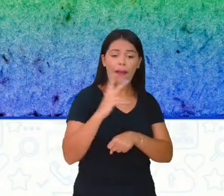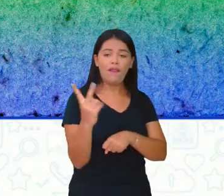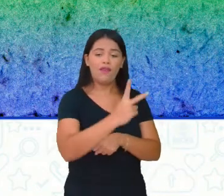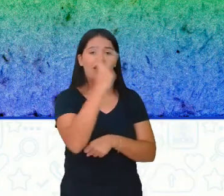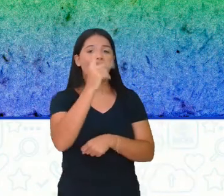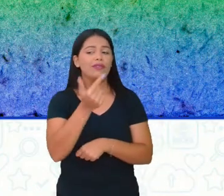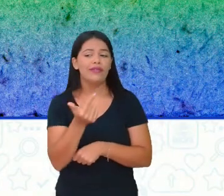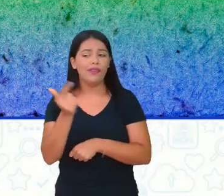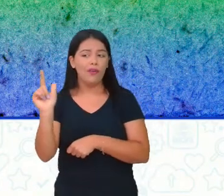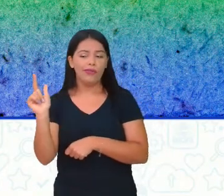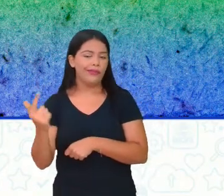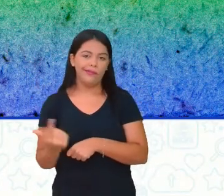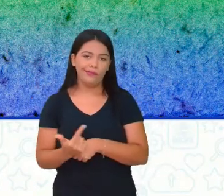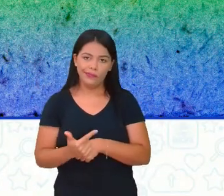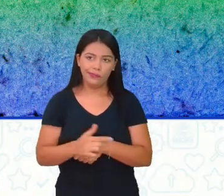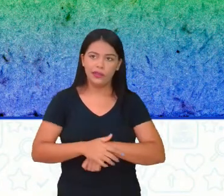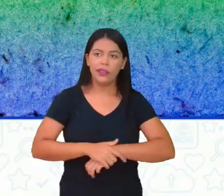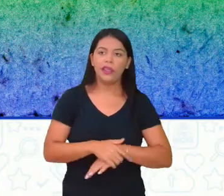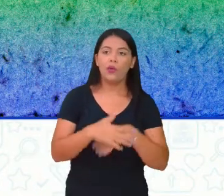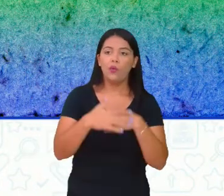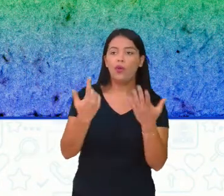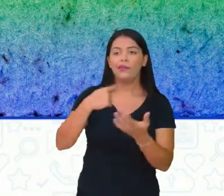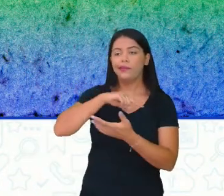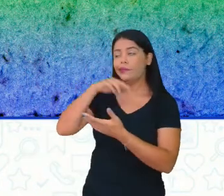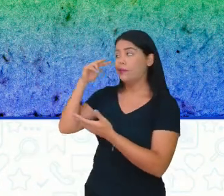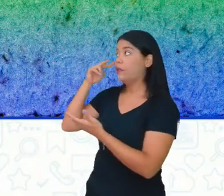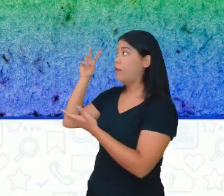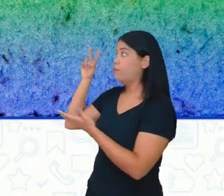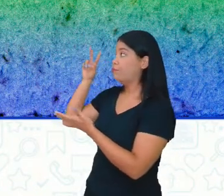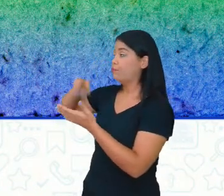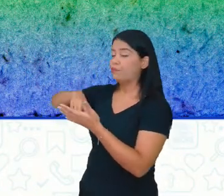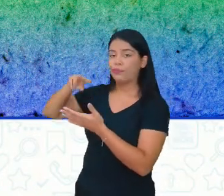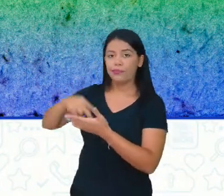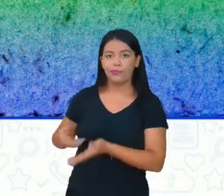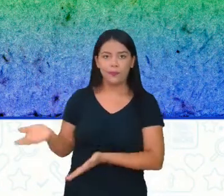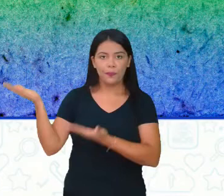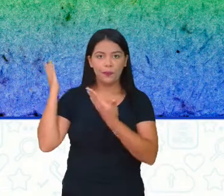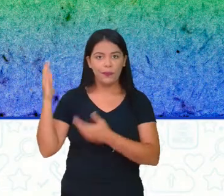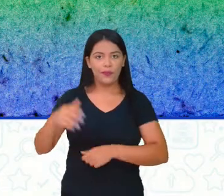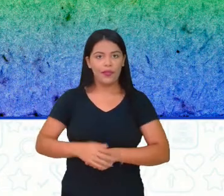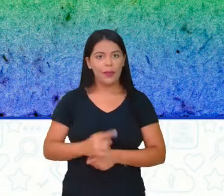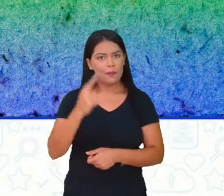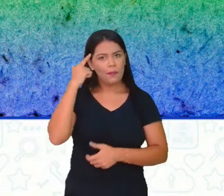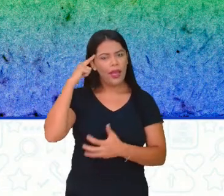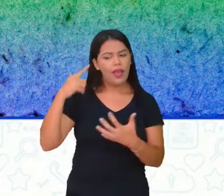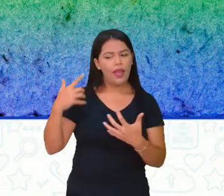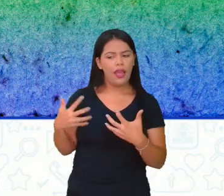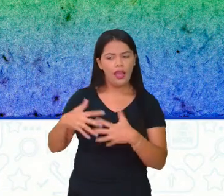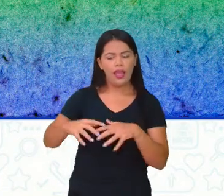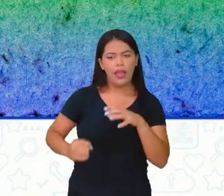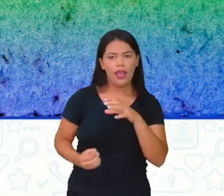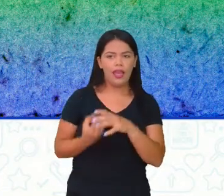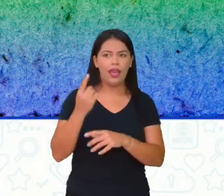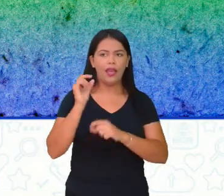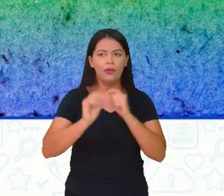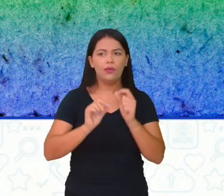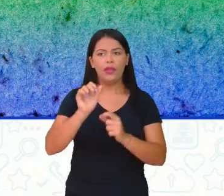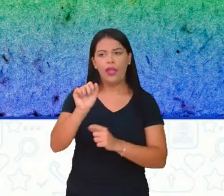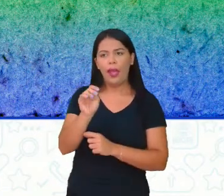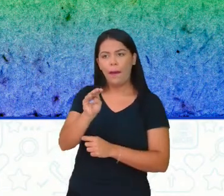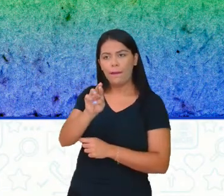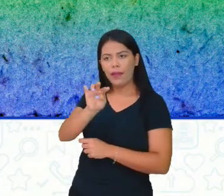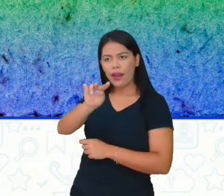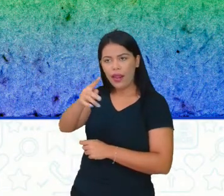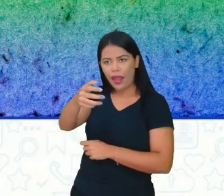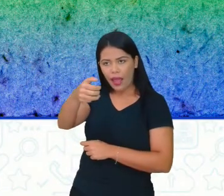Quando lemos esta citação aqui, não é? Esse pensamento escrito por Abraão, o que é que você pensa? O